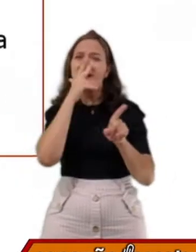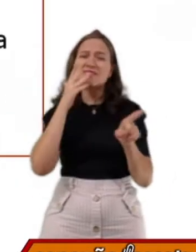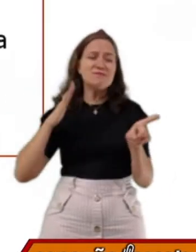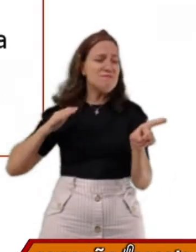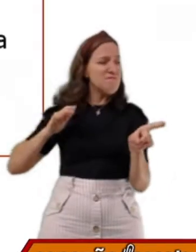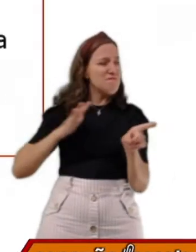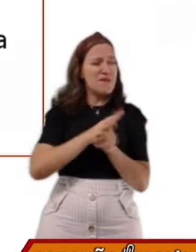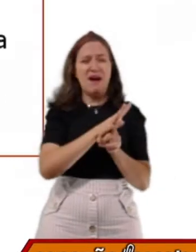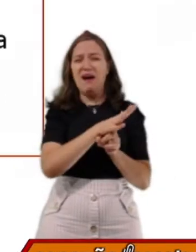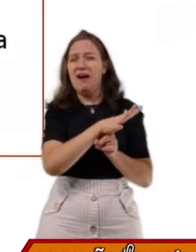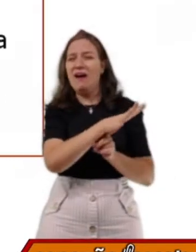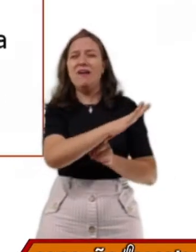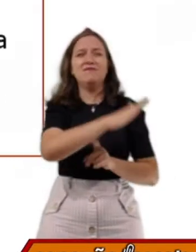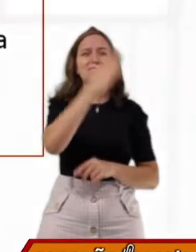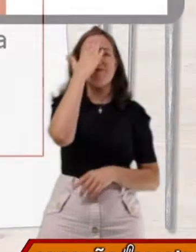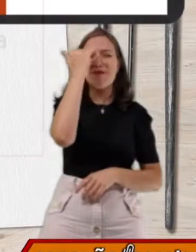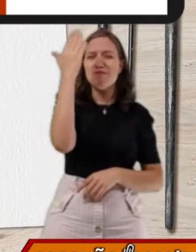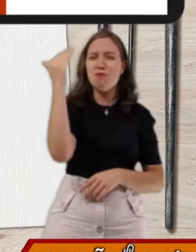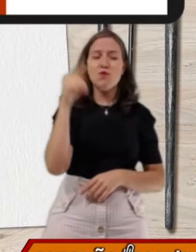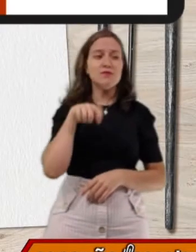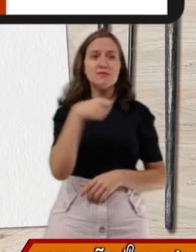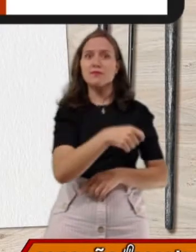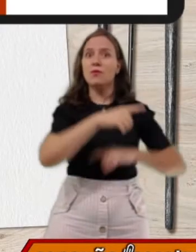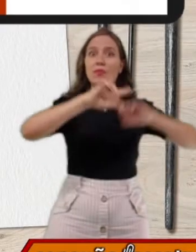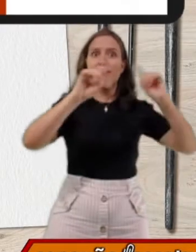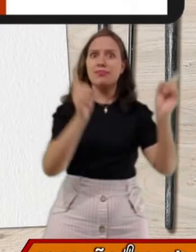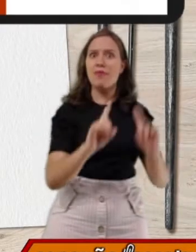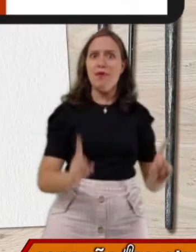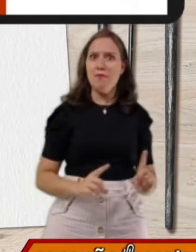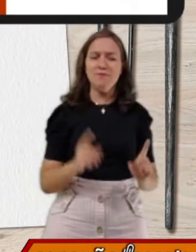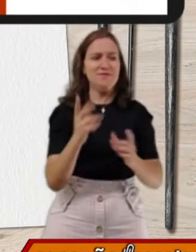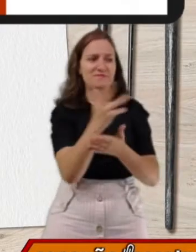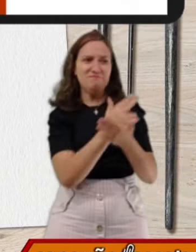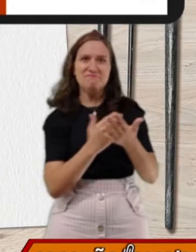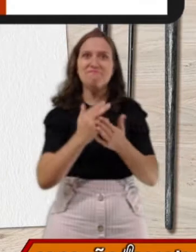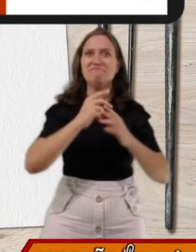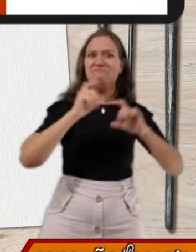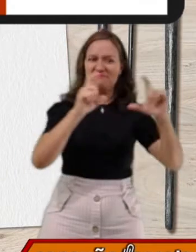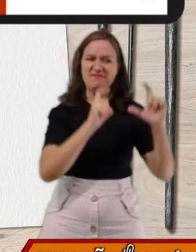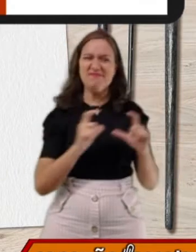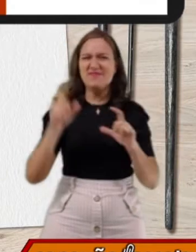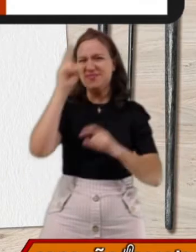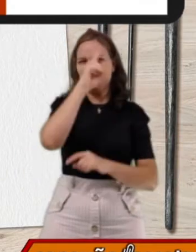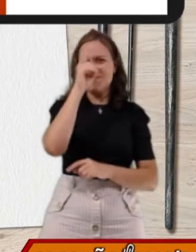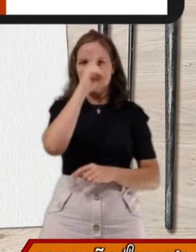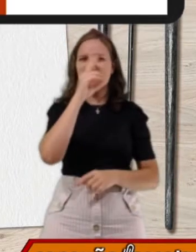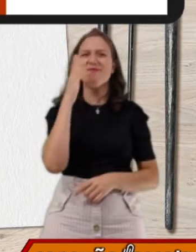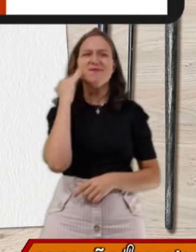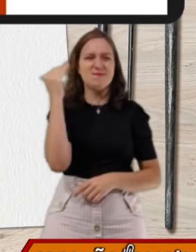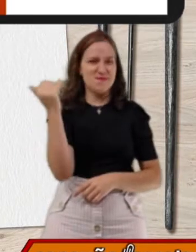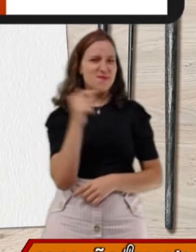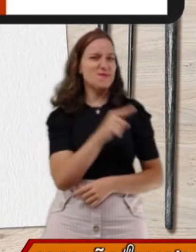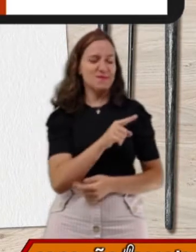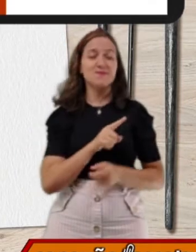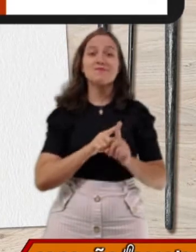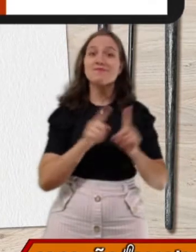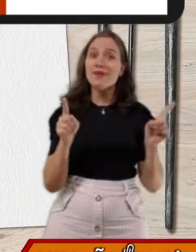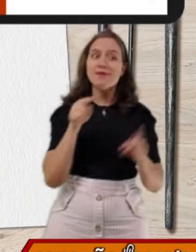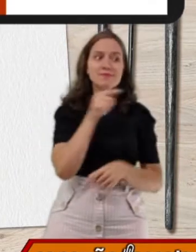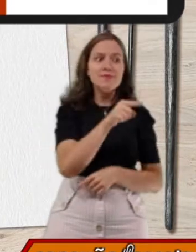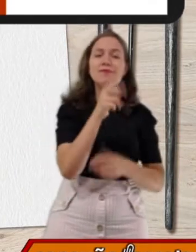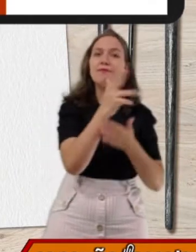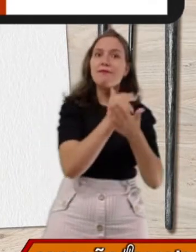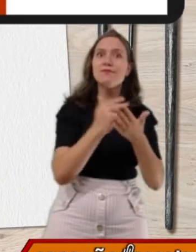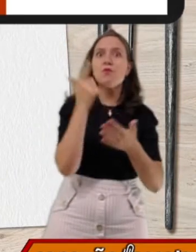chamar um homem de Deus só porque ele desenvolveu um estilo de desenho Eu concordo com você mas enfim gente é um estilo de desenho que ganhou